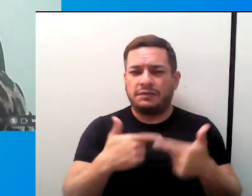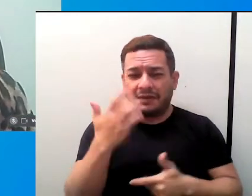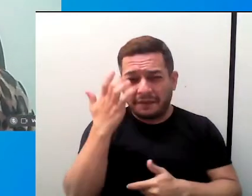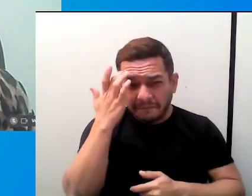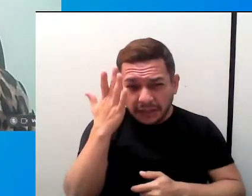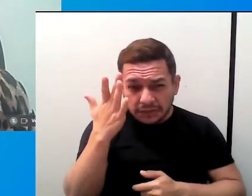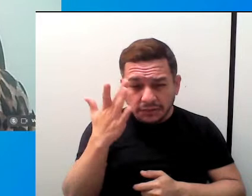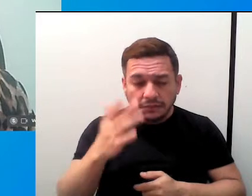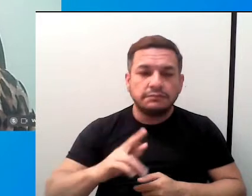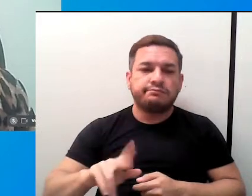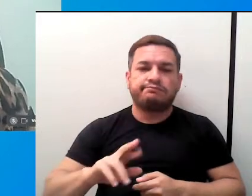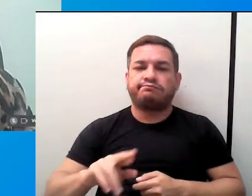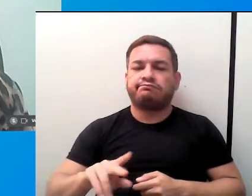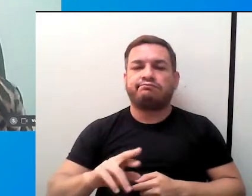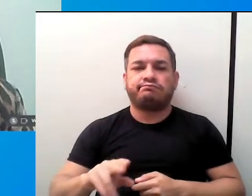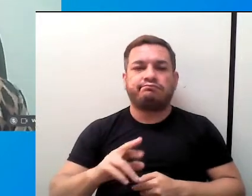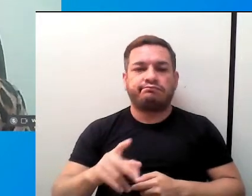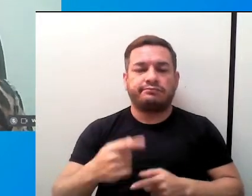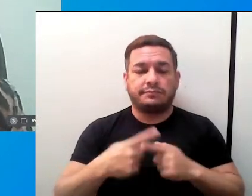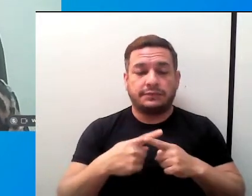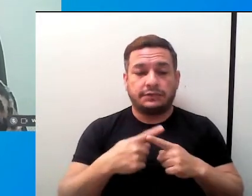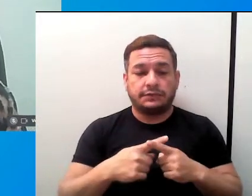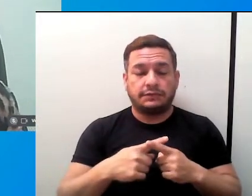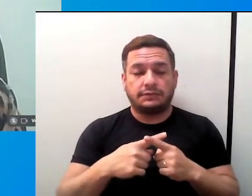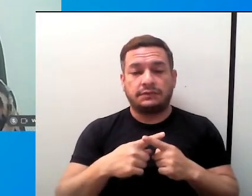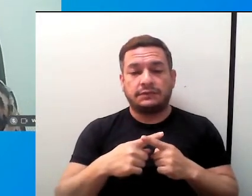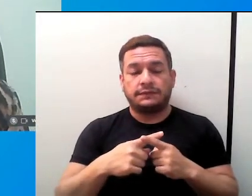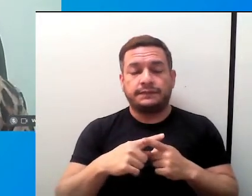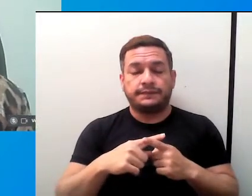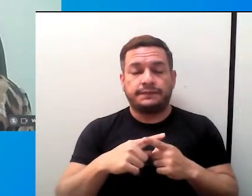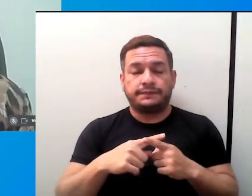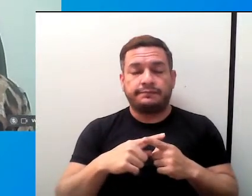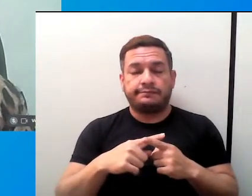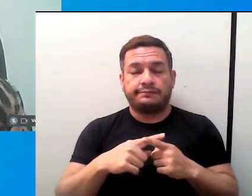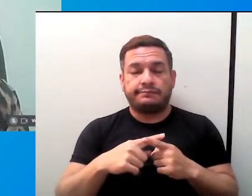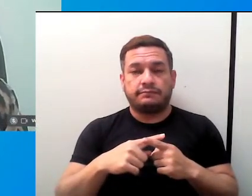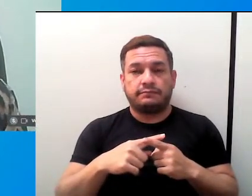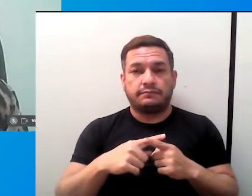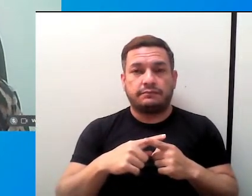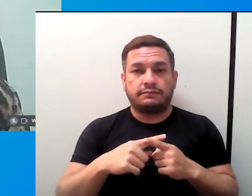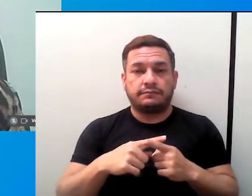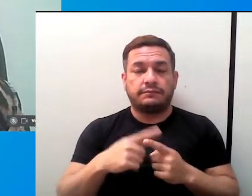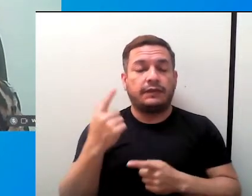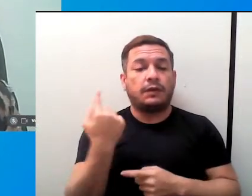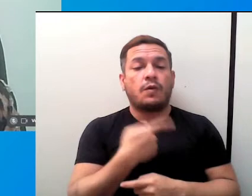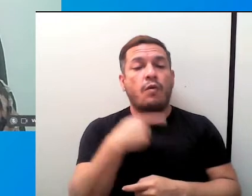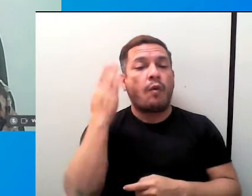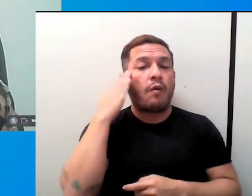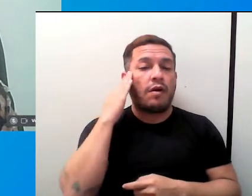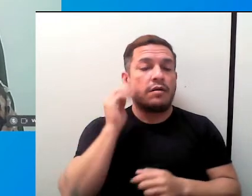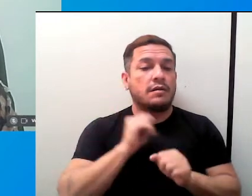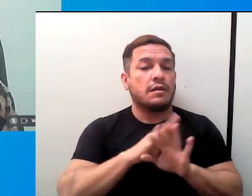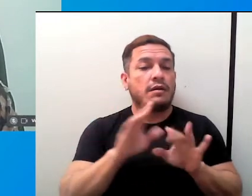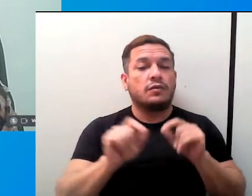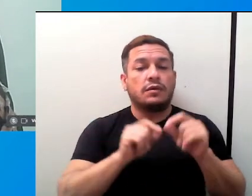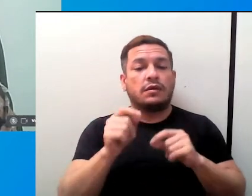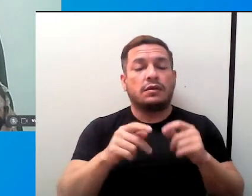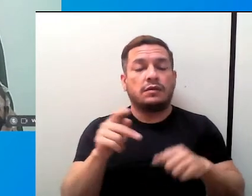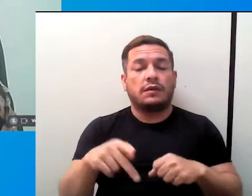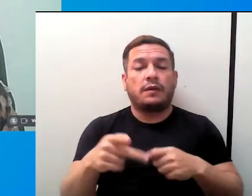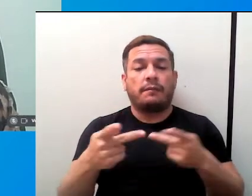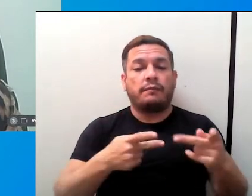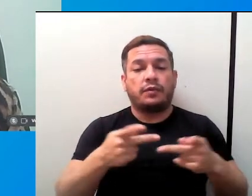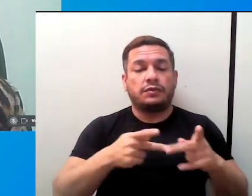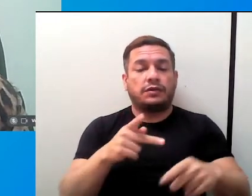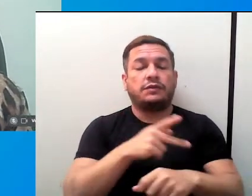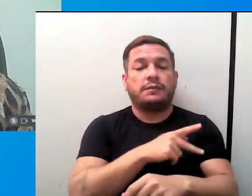né? Porque a gente acaba entendendo o projeto pedagógico do